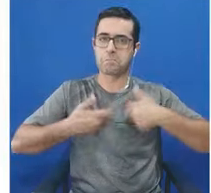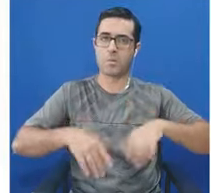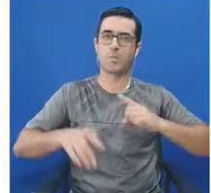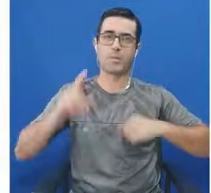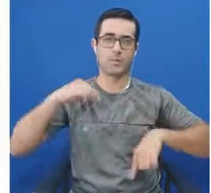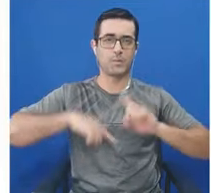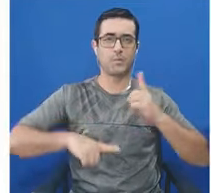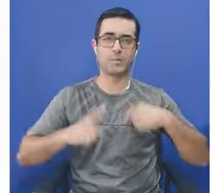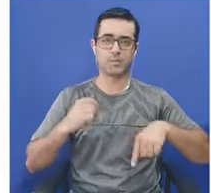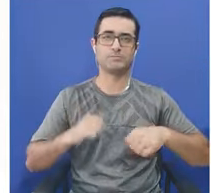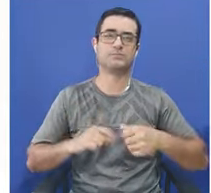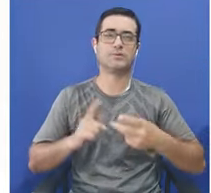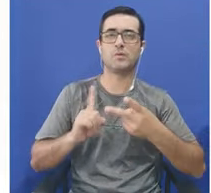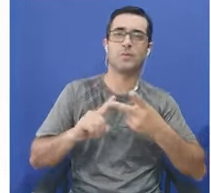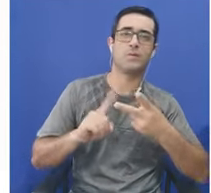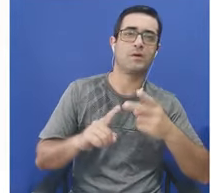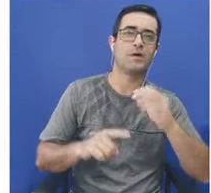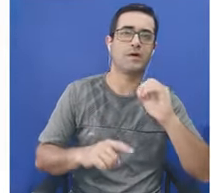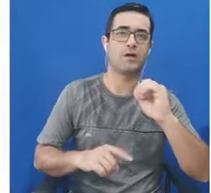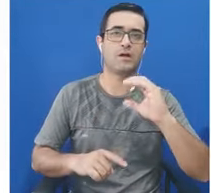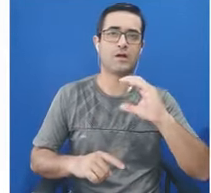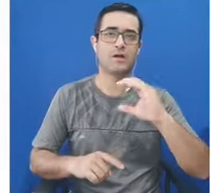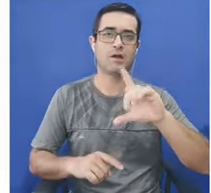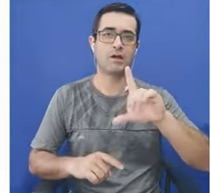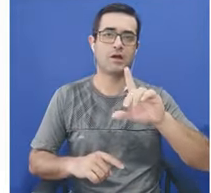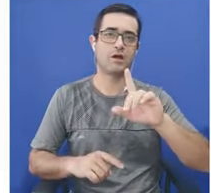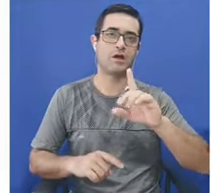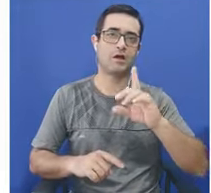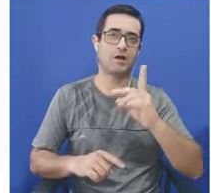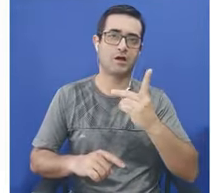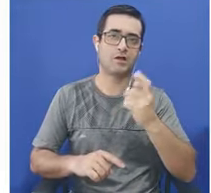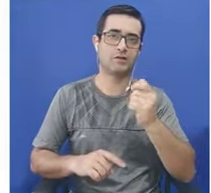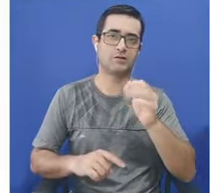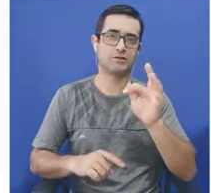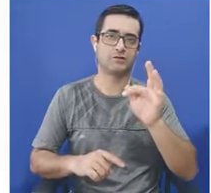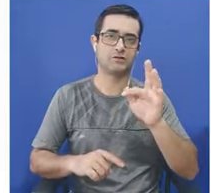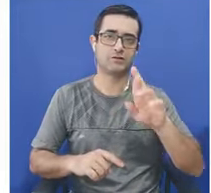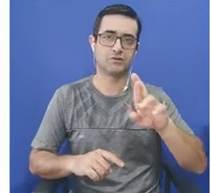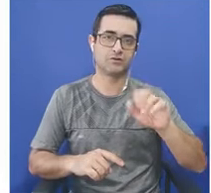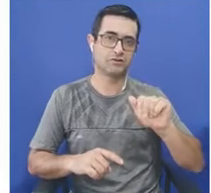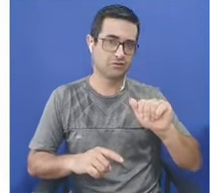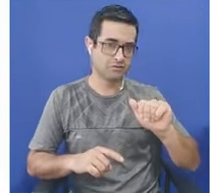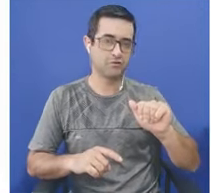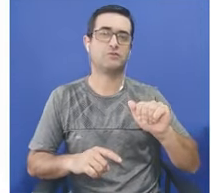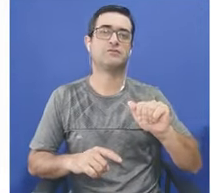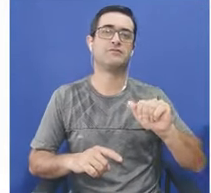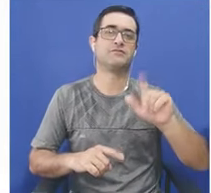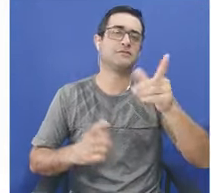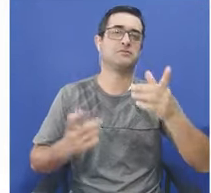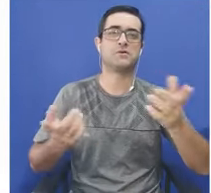antisséptica, enfim. A alcachofra, ela pode ser utilizada como